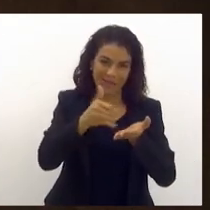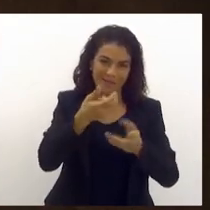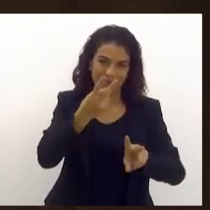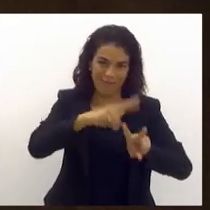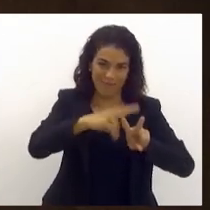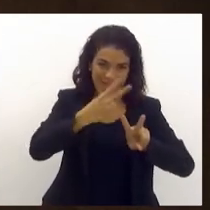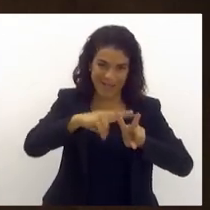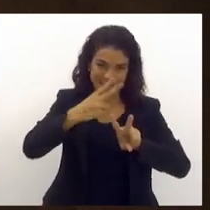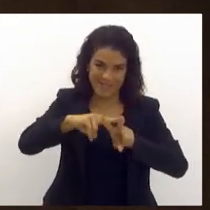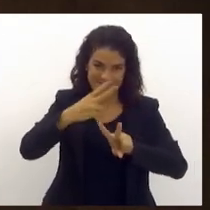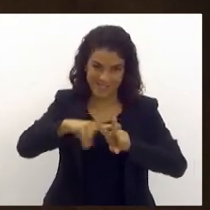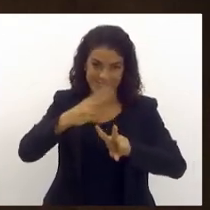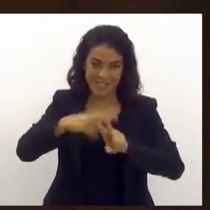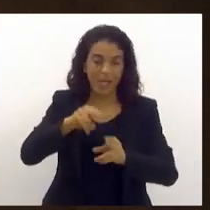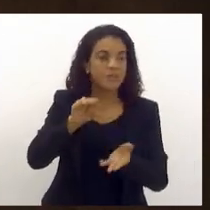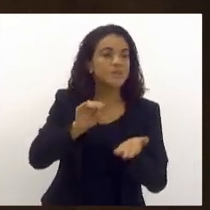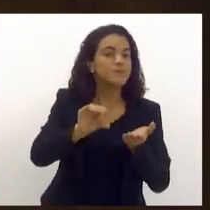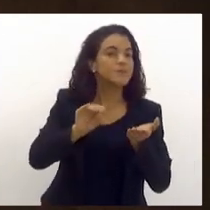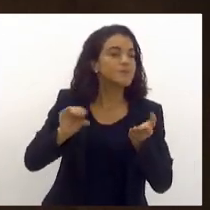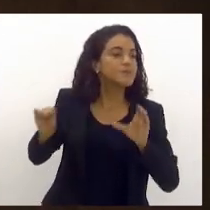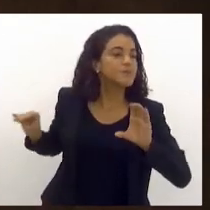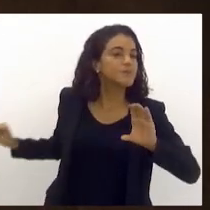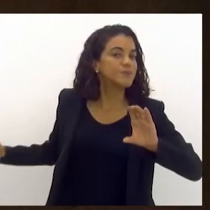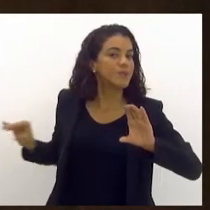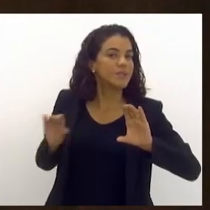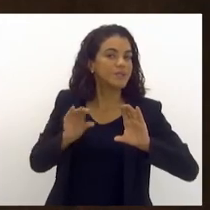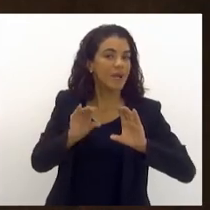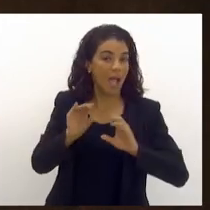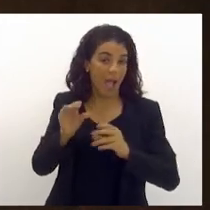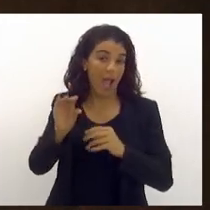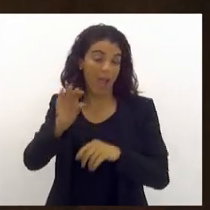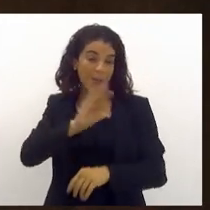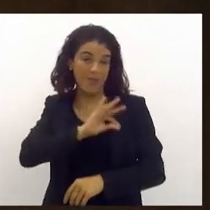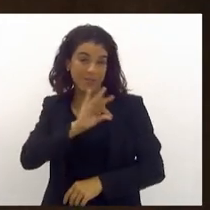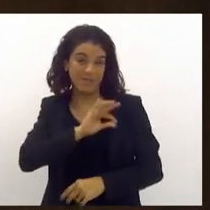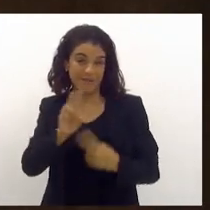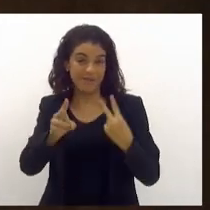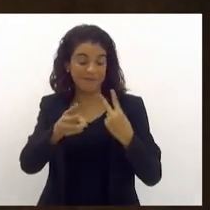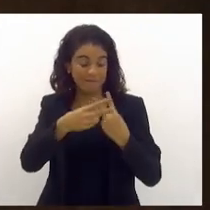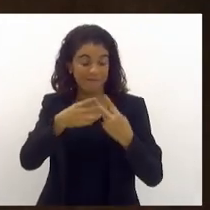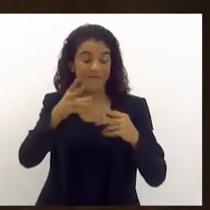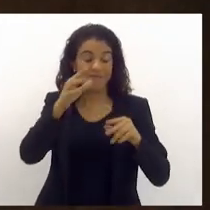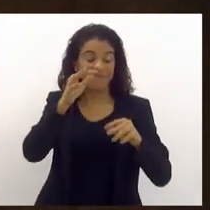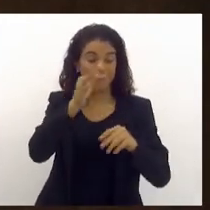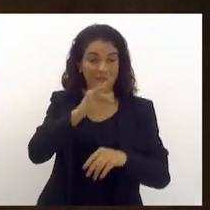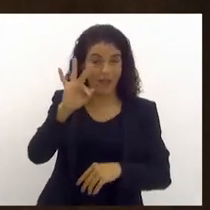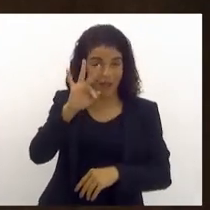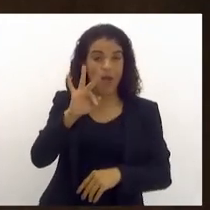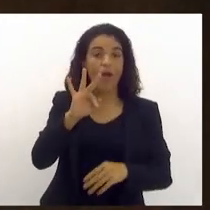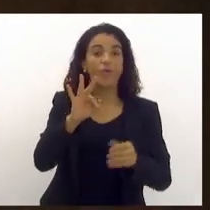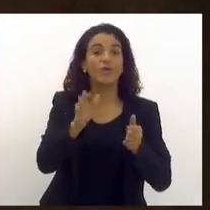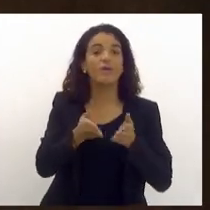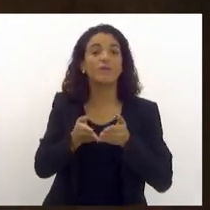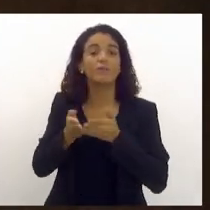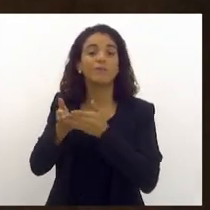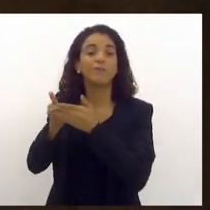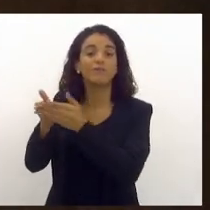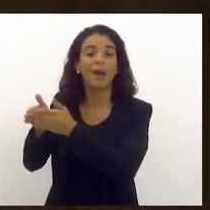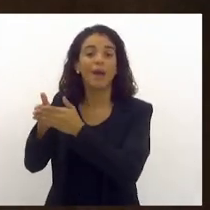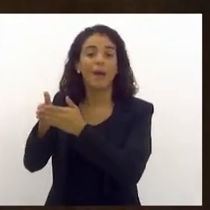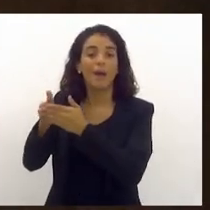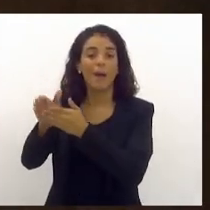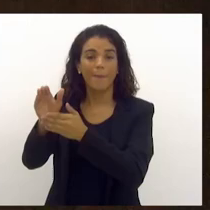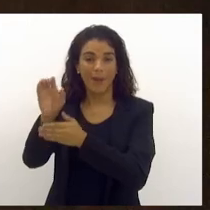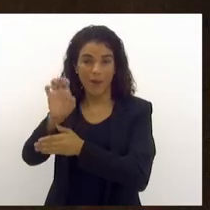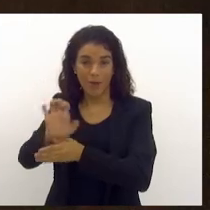apreendidos, que foram desbaratados e presos pela Polícia Federal, aquela carga ia para o porto, para depois ir para a Europa, para depois ir para a